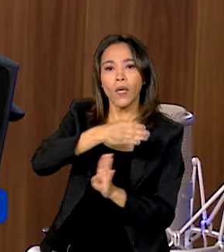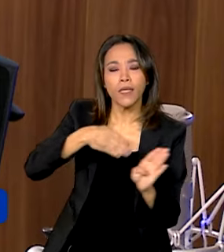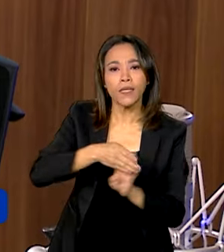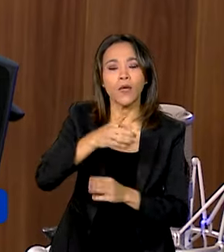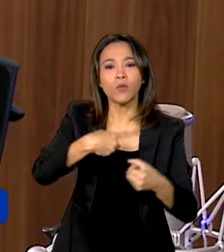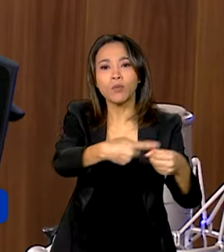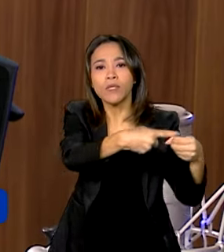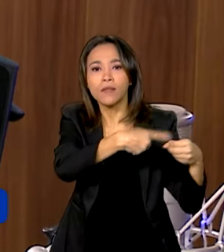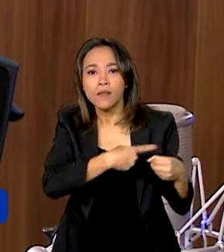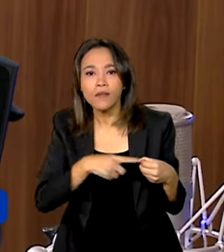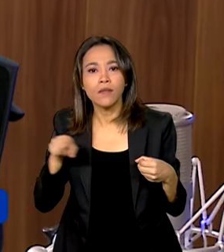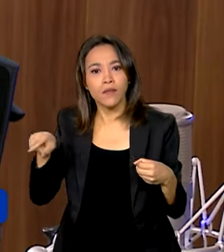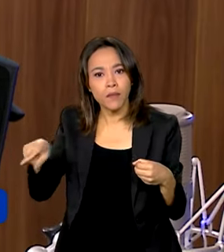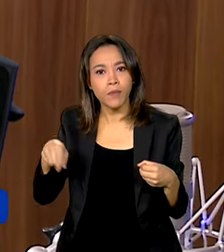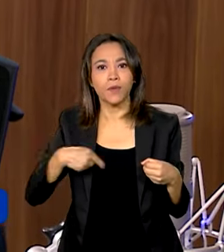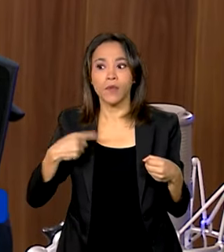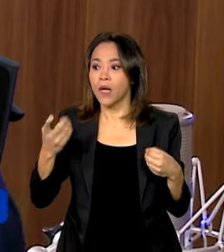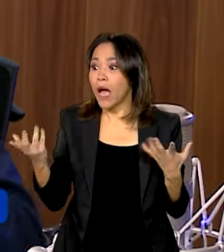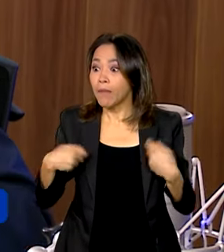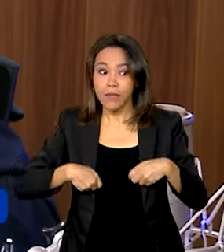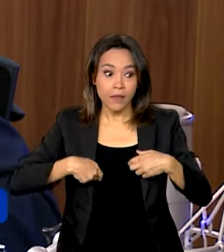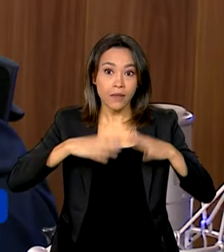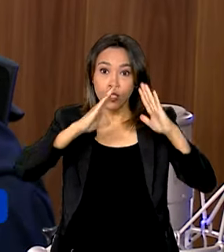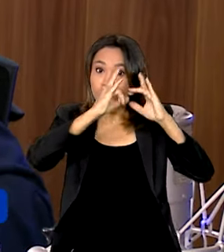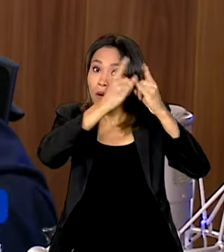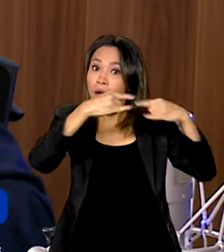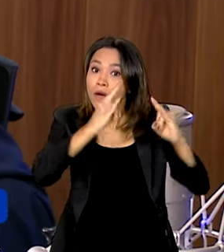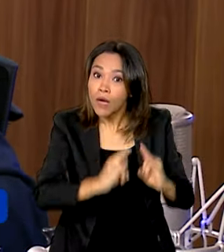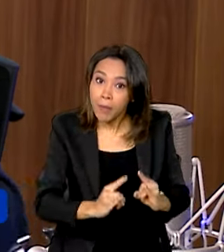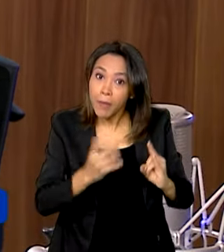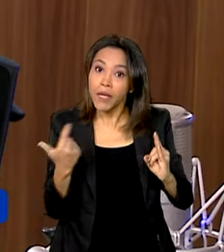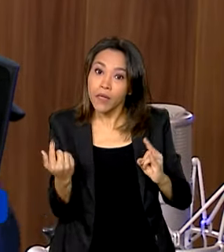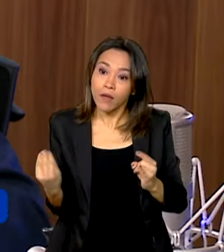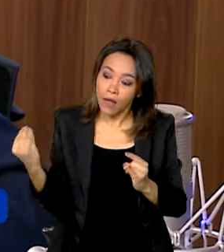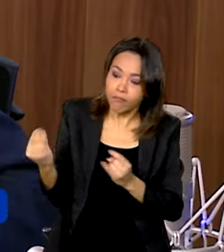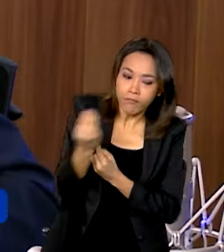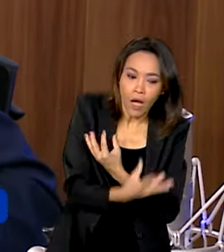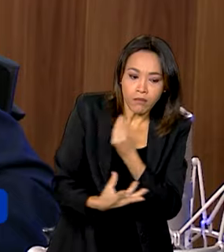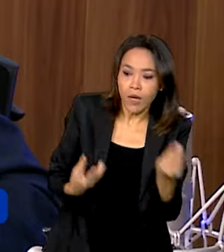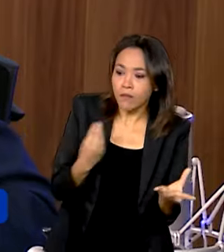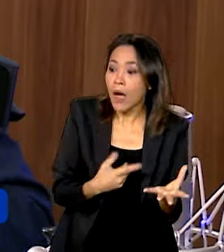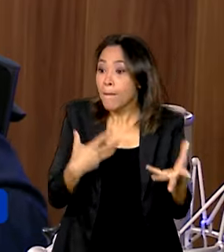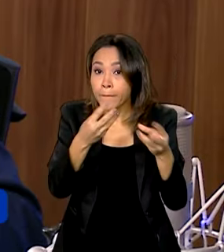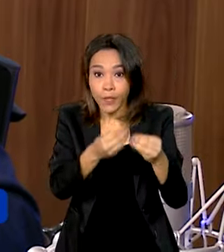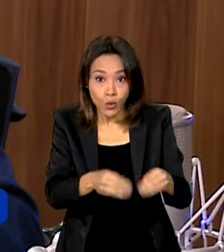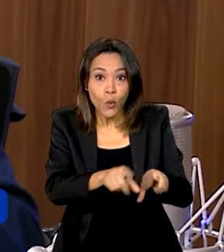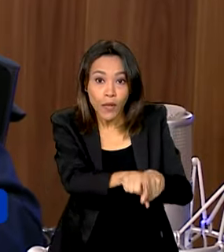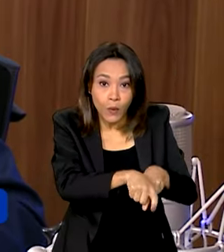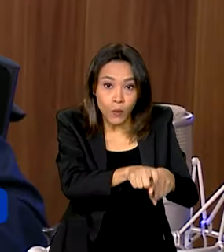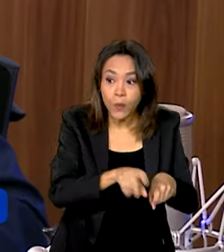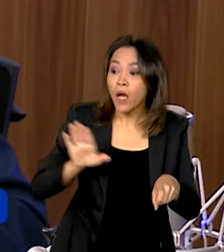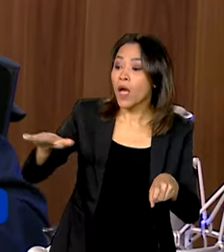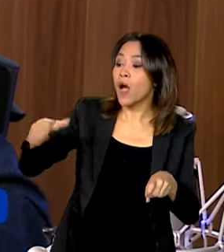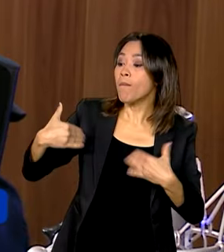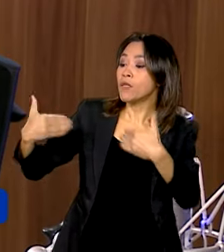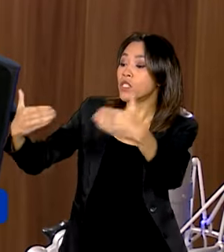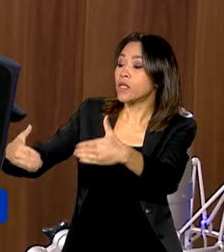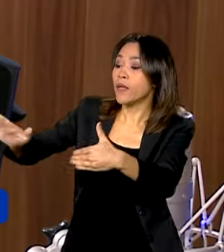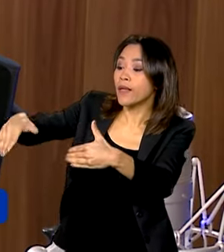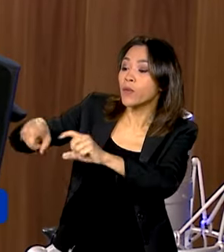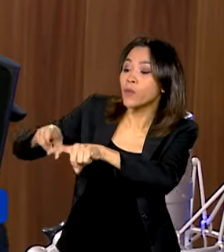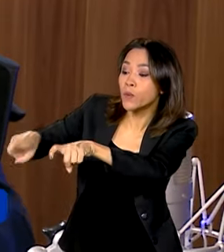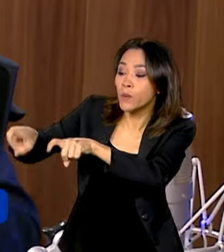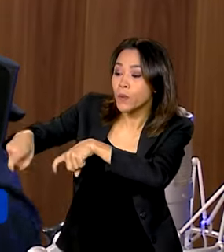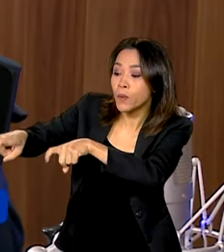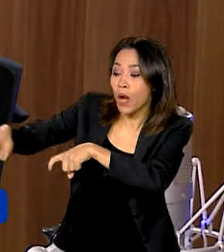um um um um abrigo que precisa ter aí se prejudicou a agricultura aí o o Paulo Teixeira entra